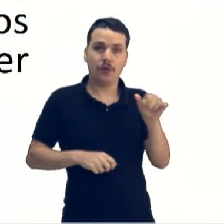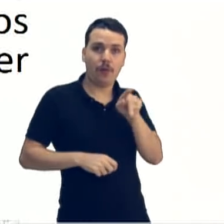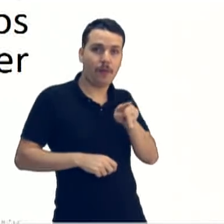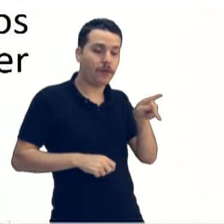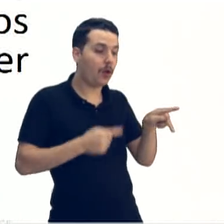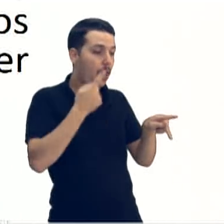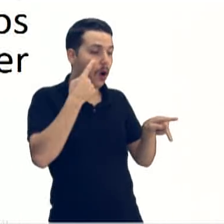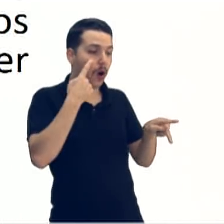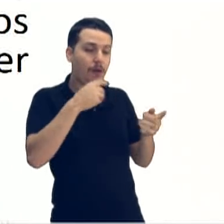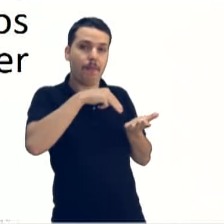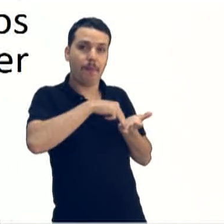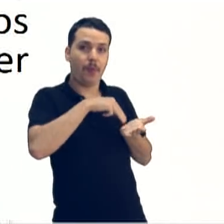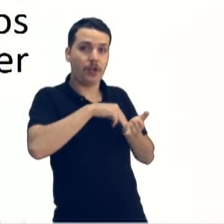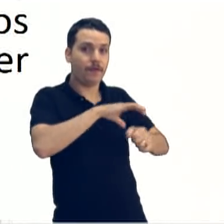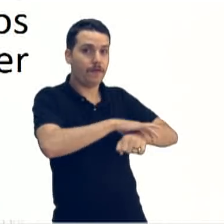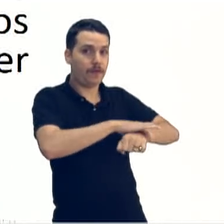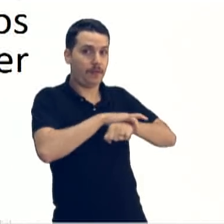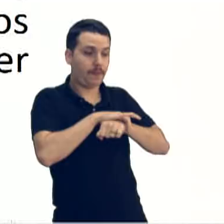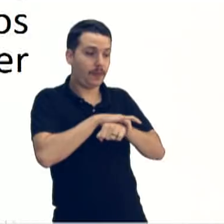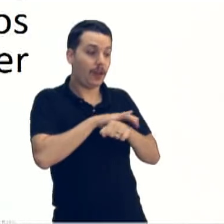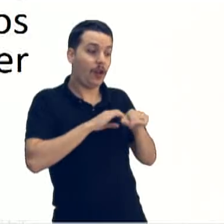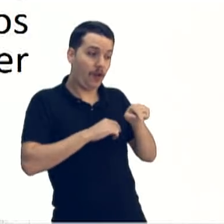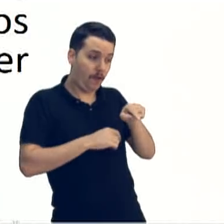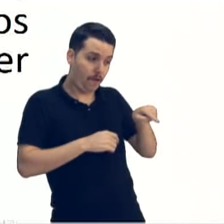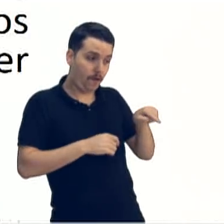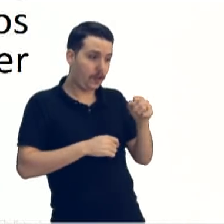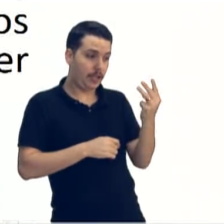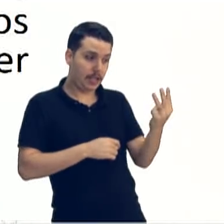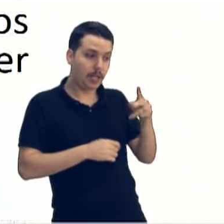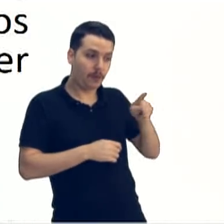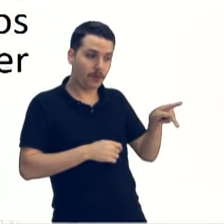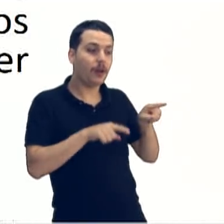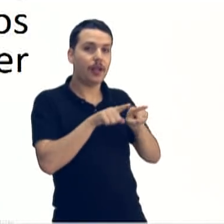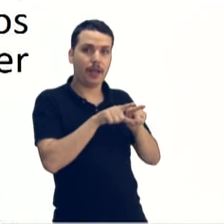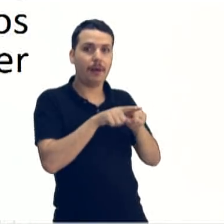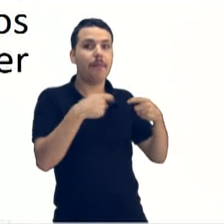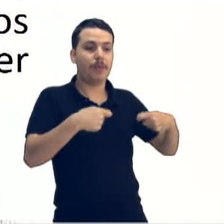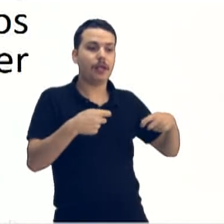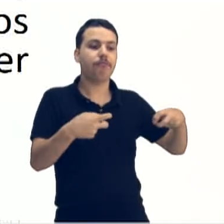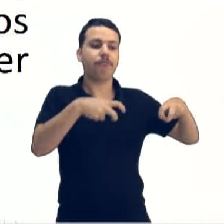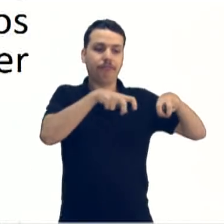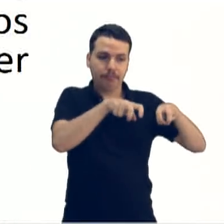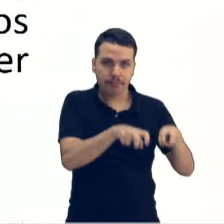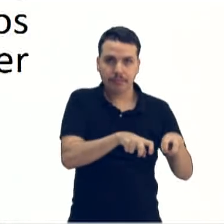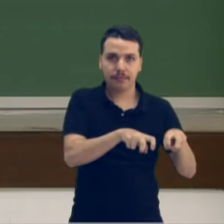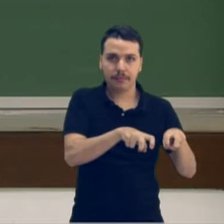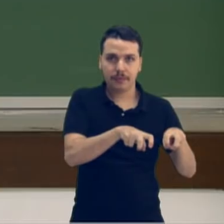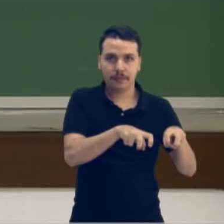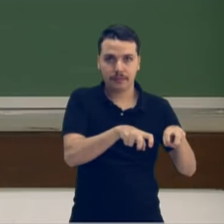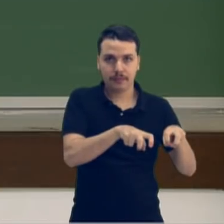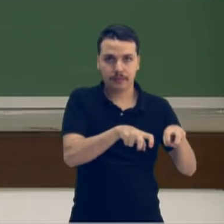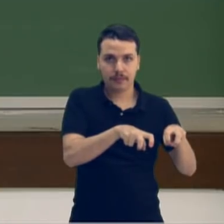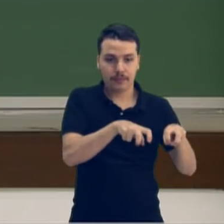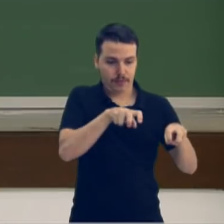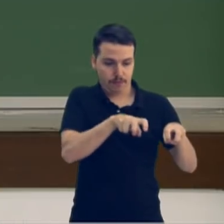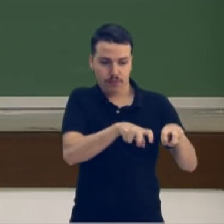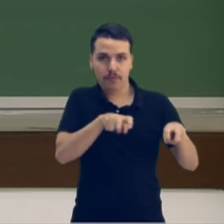motivo de segurança, os 3 professores também deveriam se sentar. Então, teria que ter lugar para todos